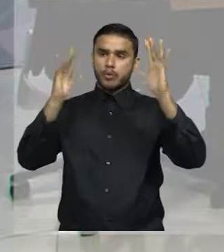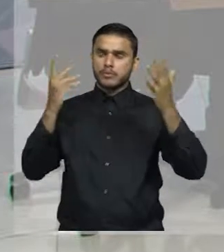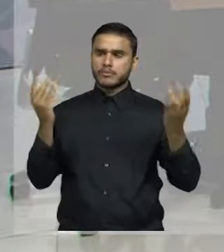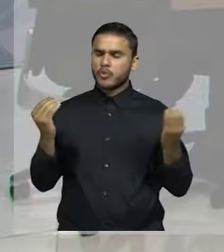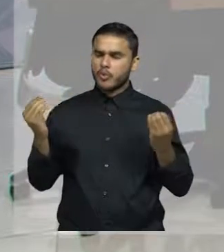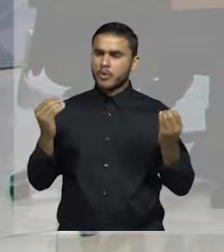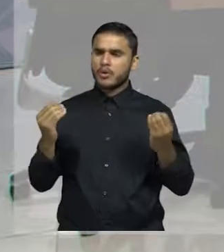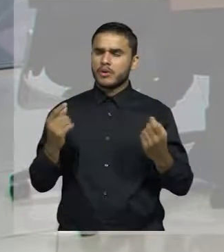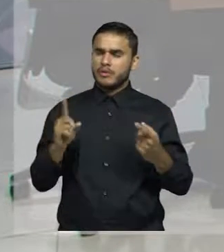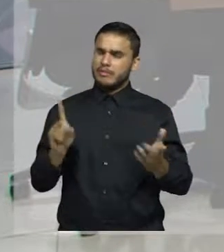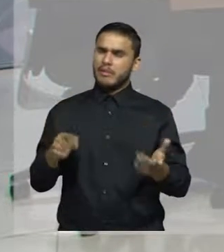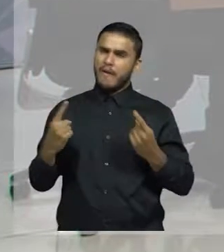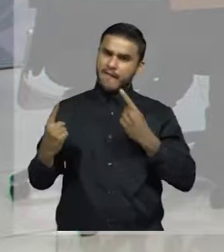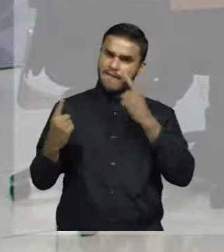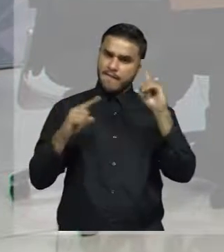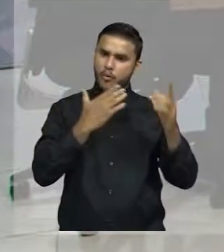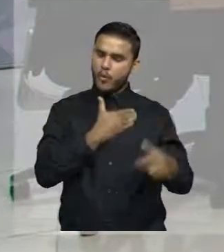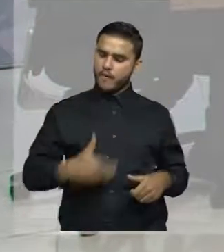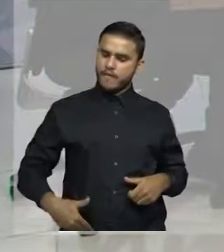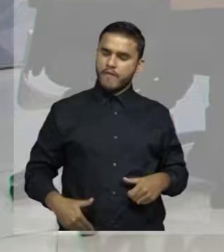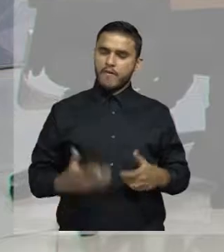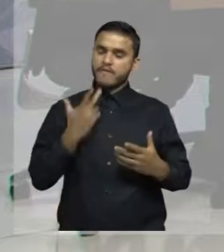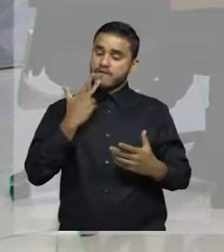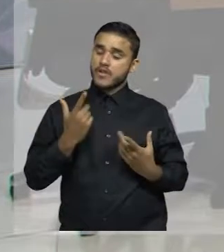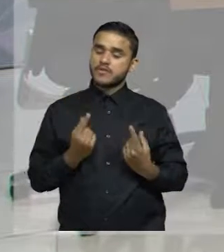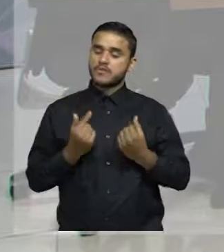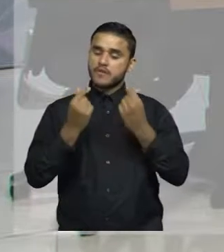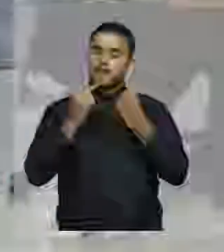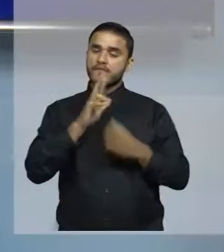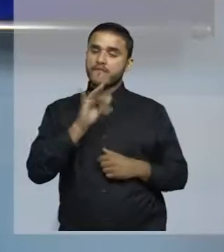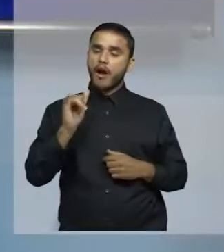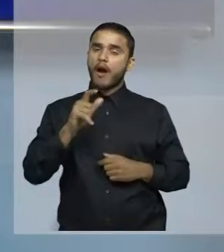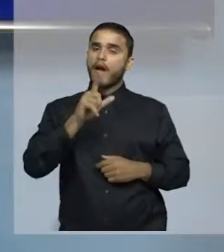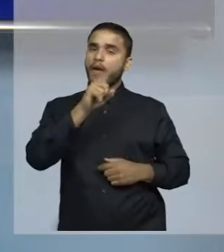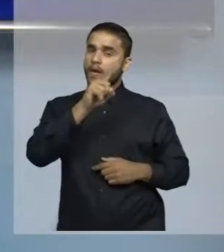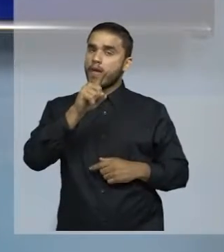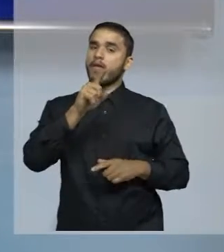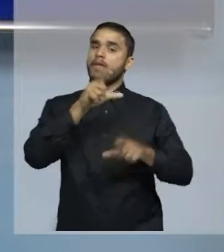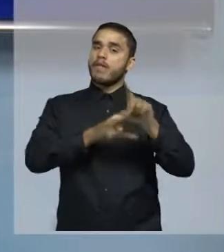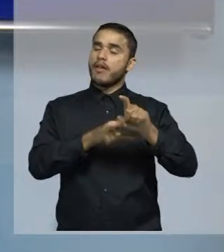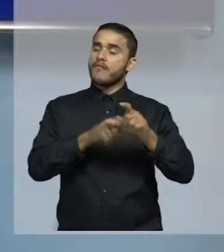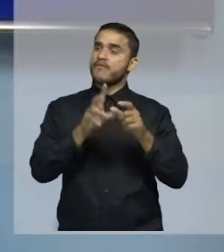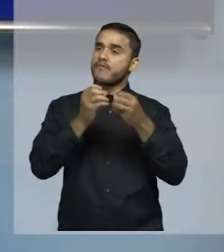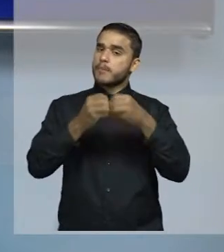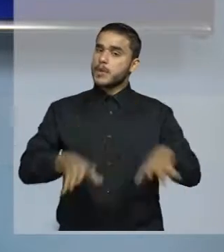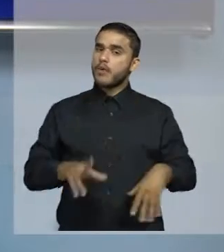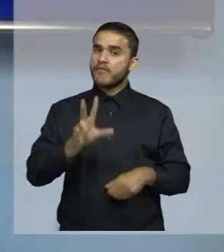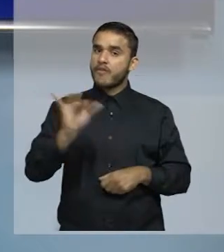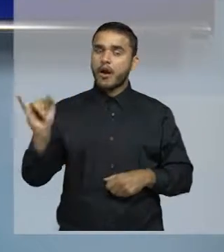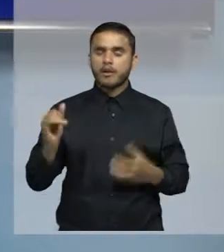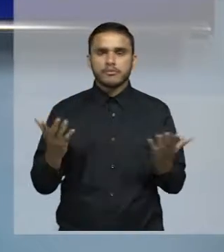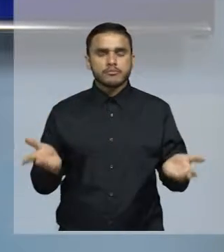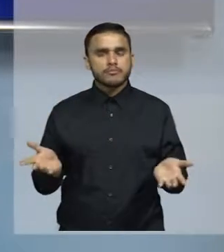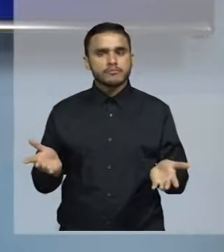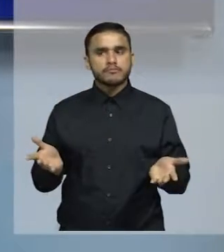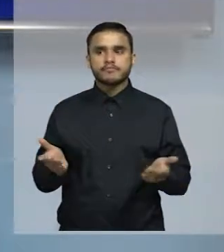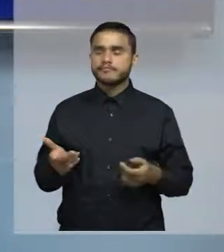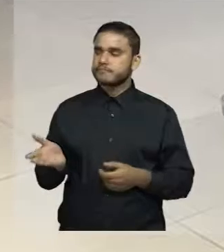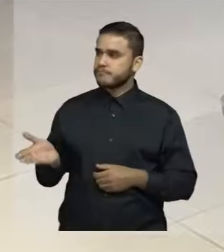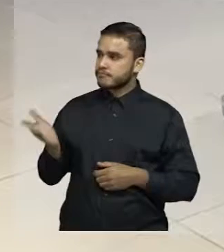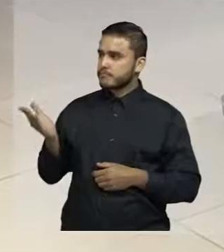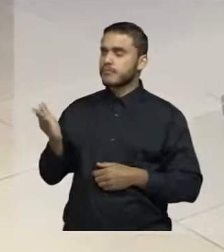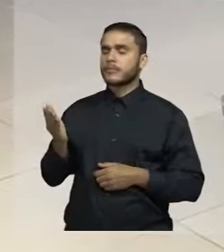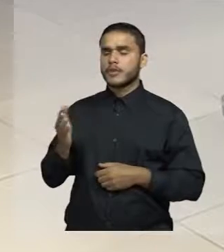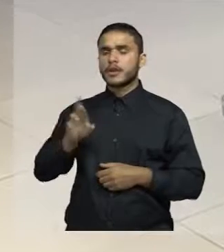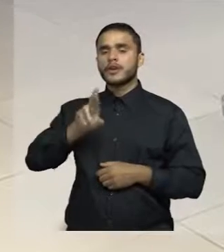ao patrimônio público. O Reginaldo começou na sua fala, mas fez só um registro. Eu quero aprofundar essa discussão,